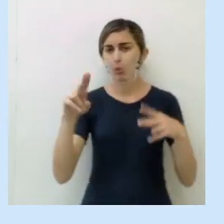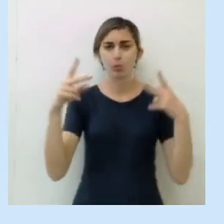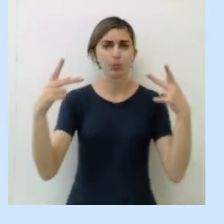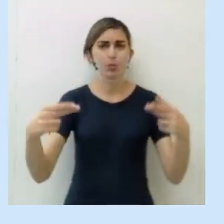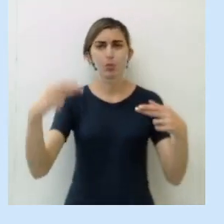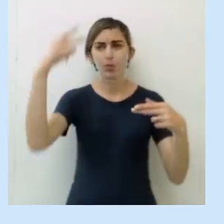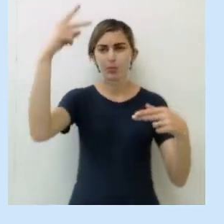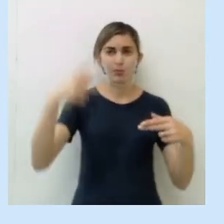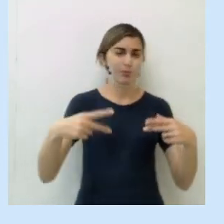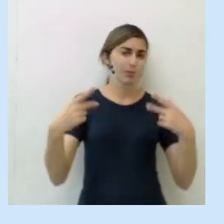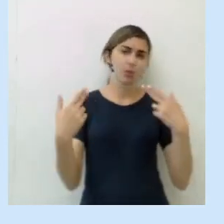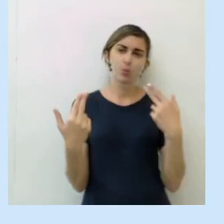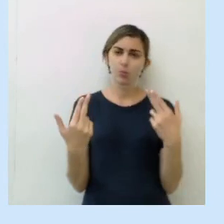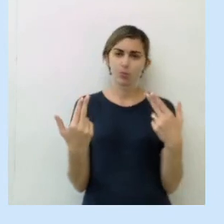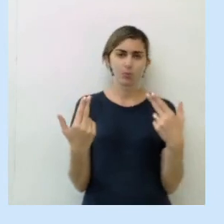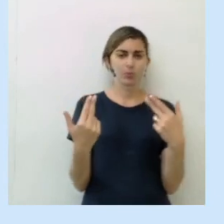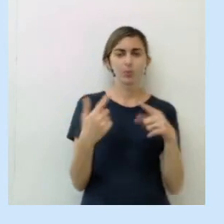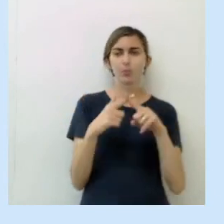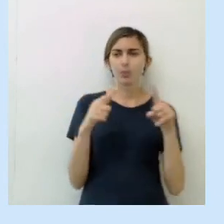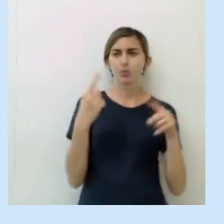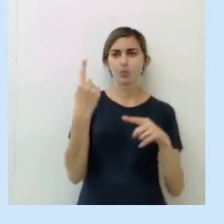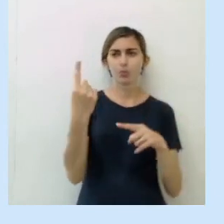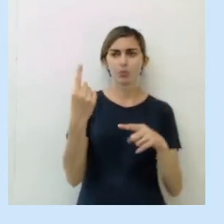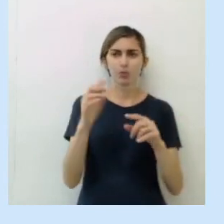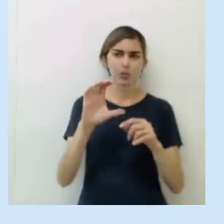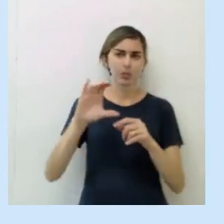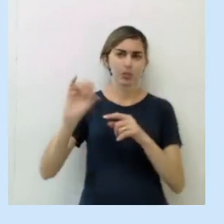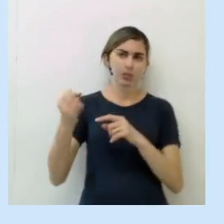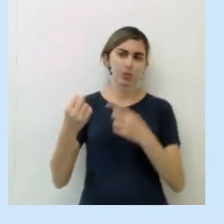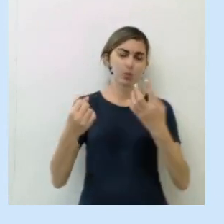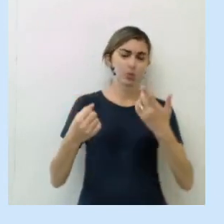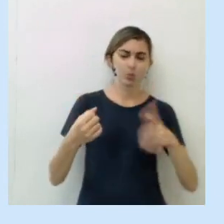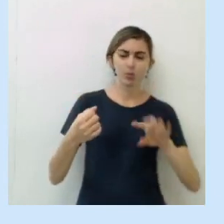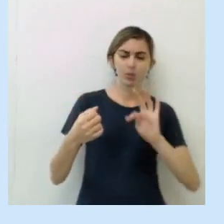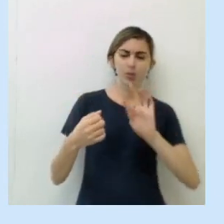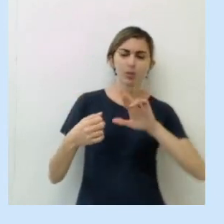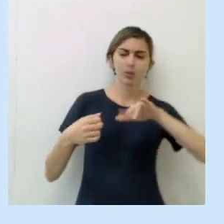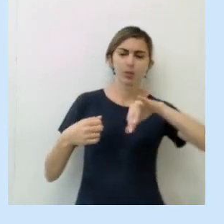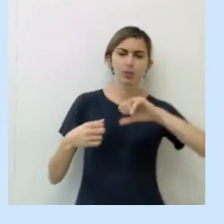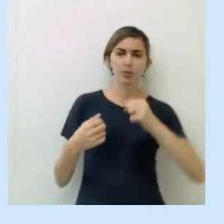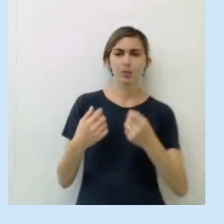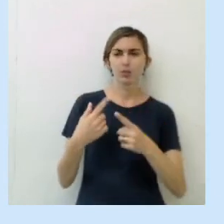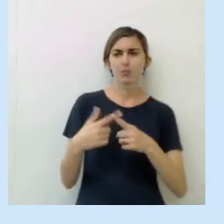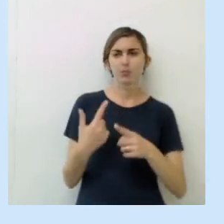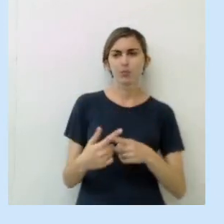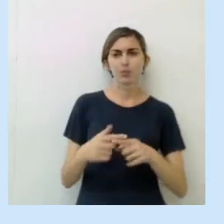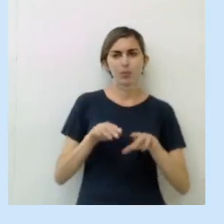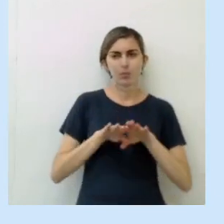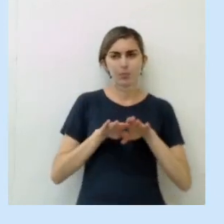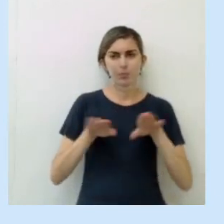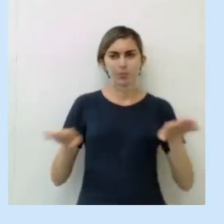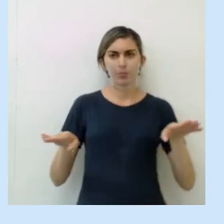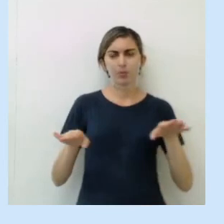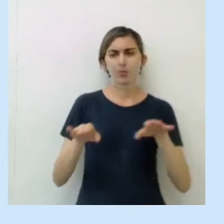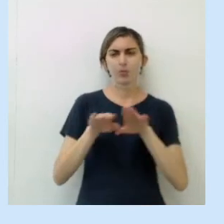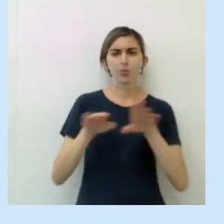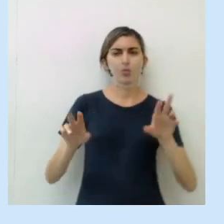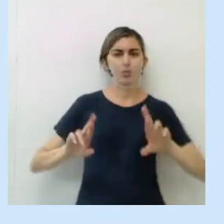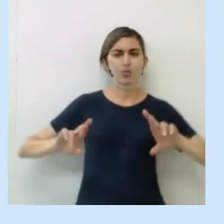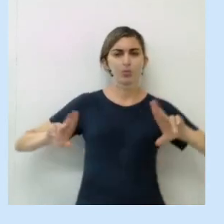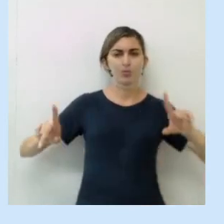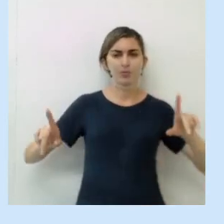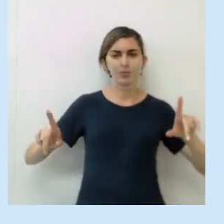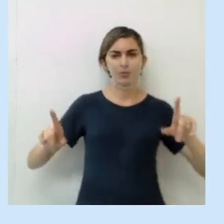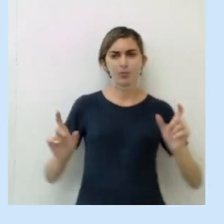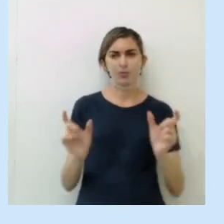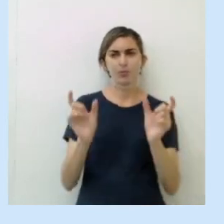são dimetilciclobutano, só que um é cis e o outro é trans. Por quê? Planos